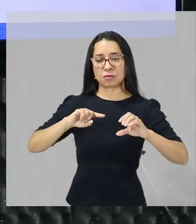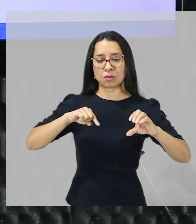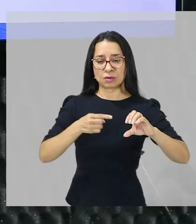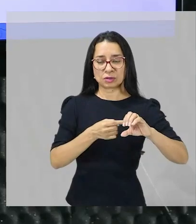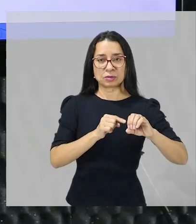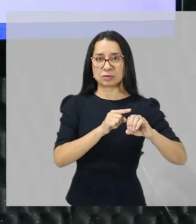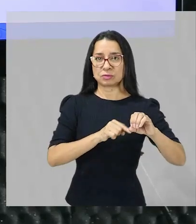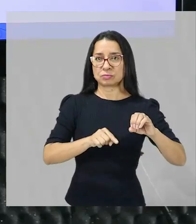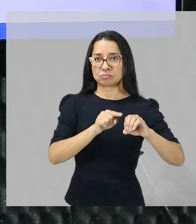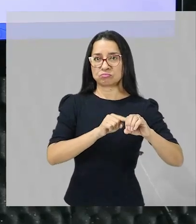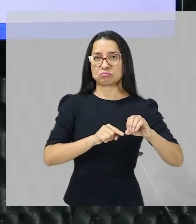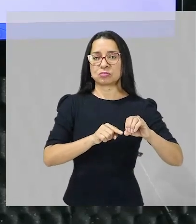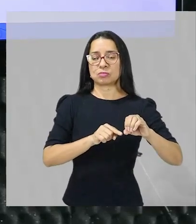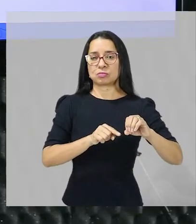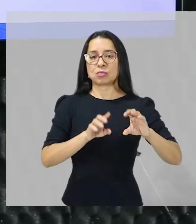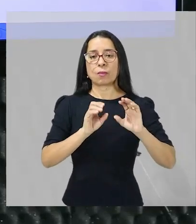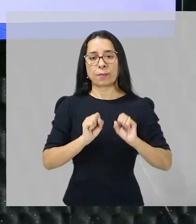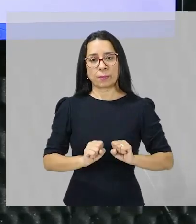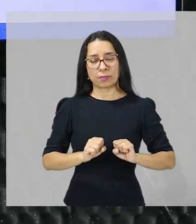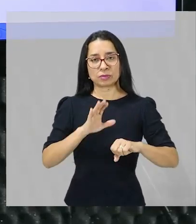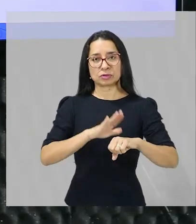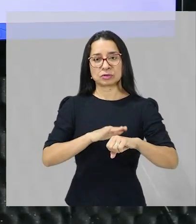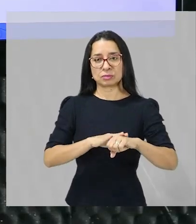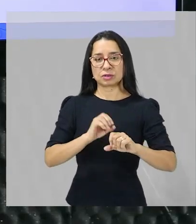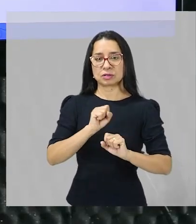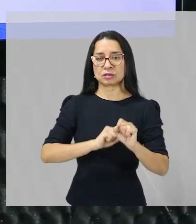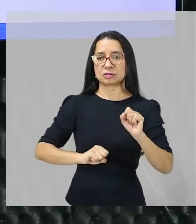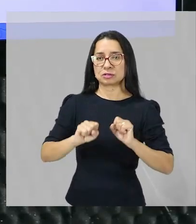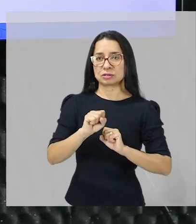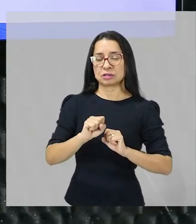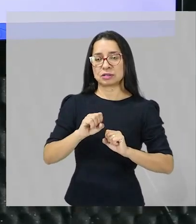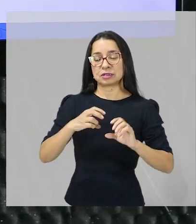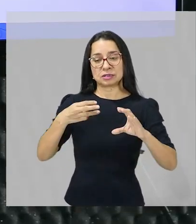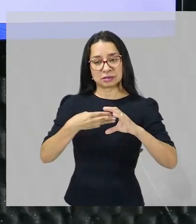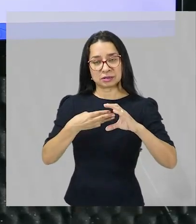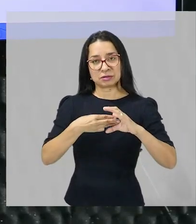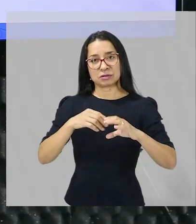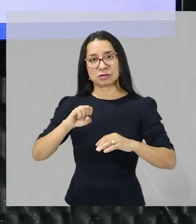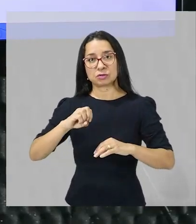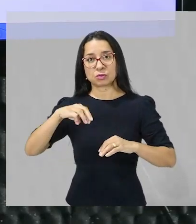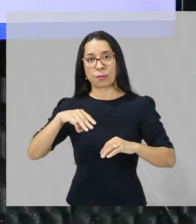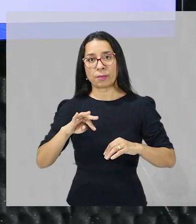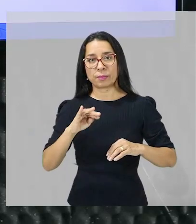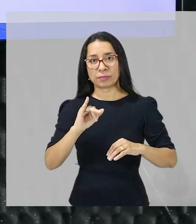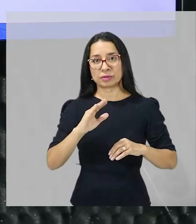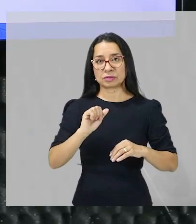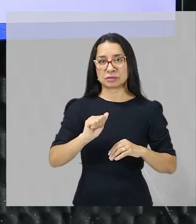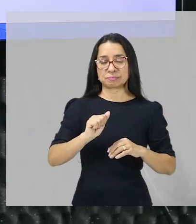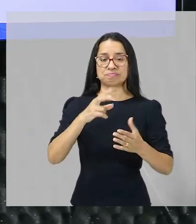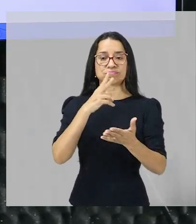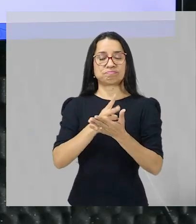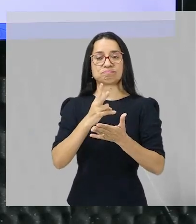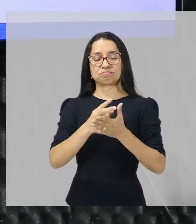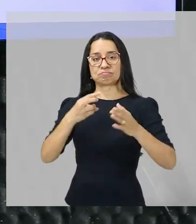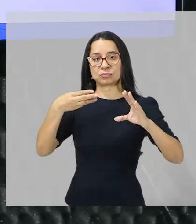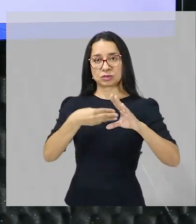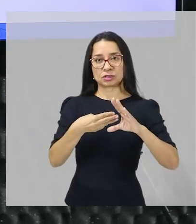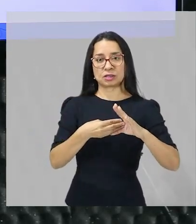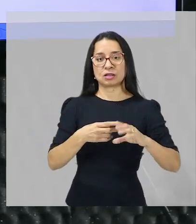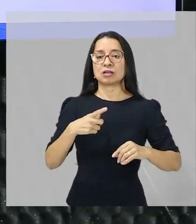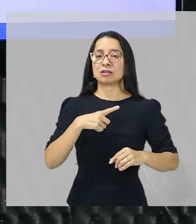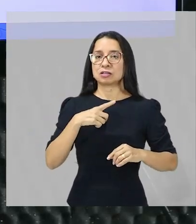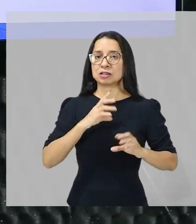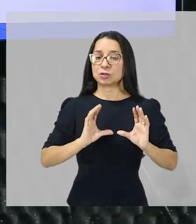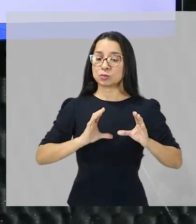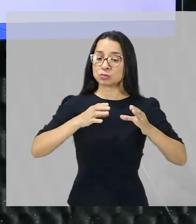e nem um óvulo, essa célula pode ser chamada de célula somática. E sempre uma célula somática tem 2